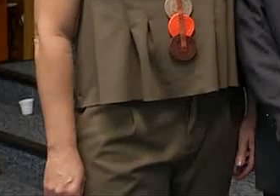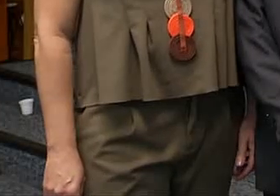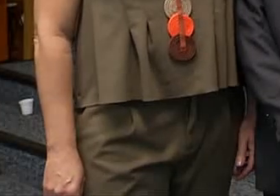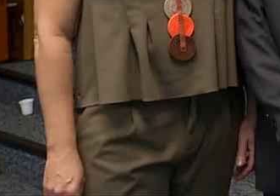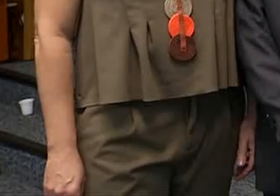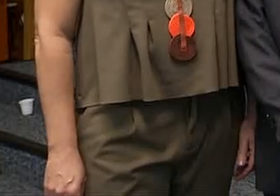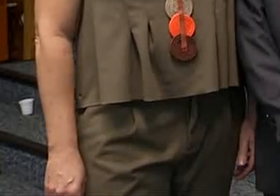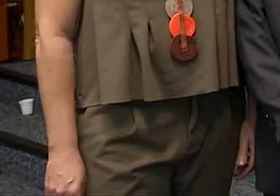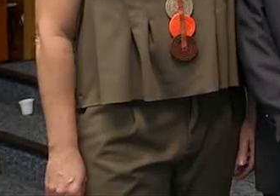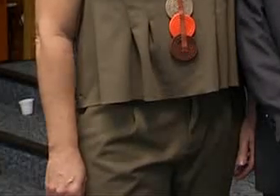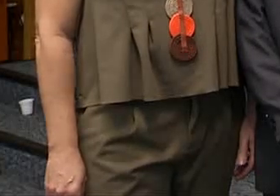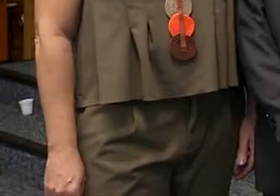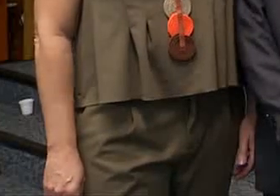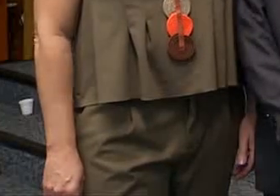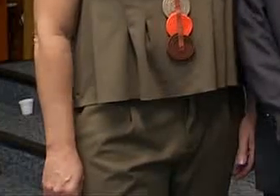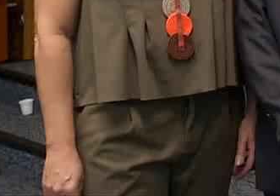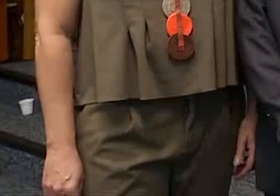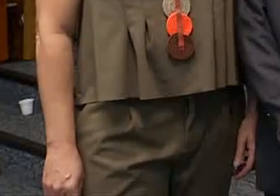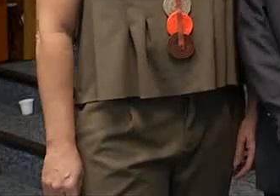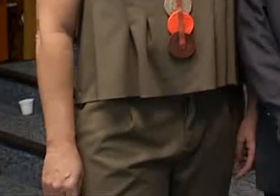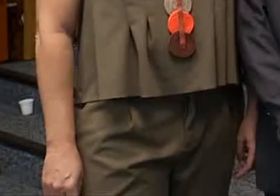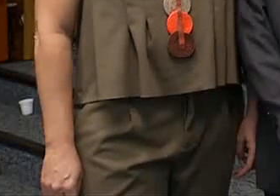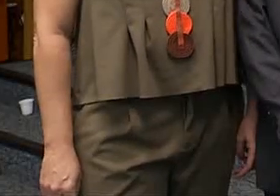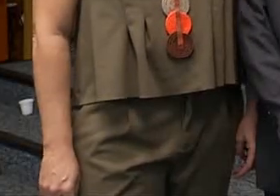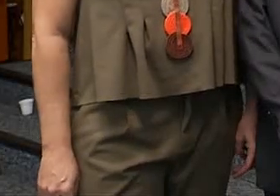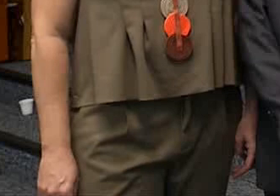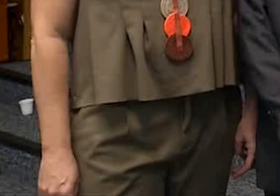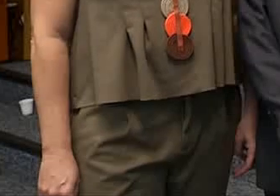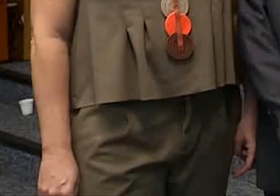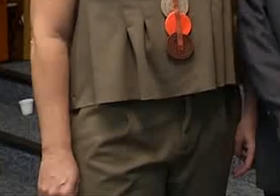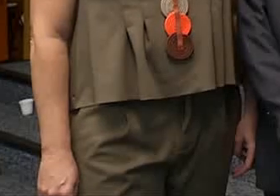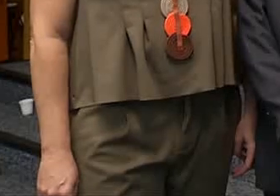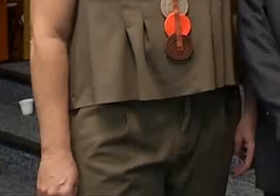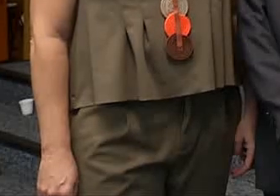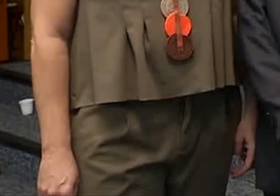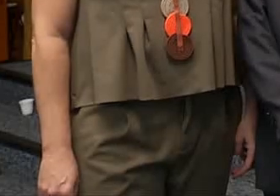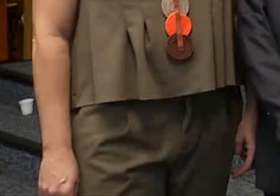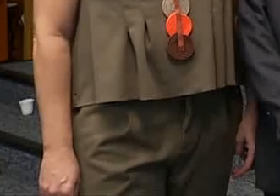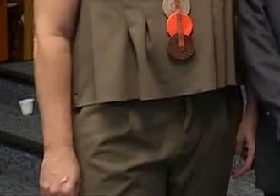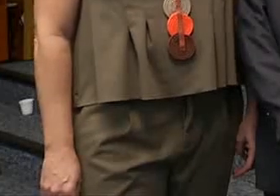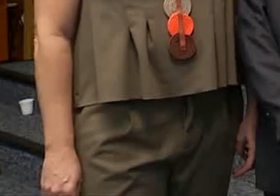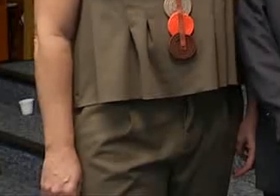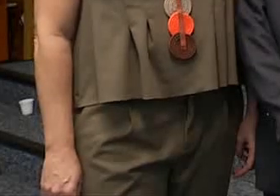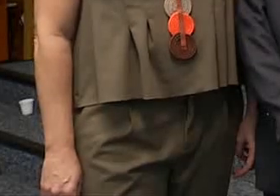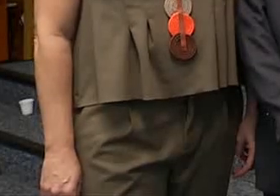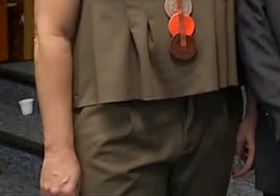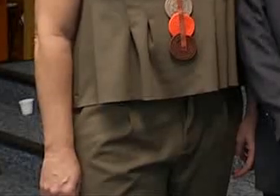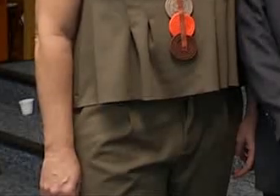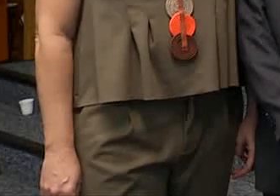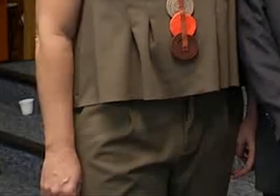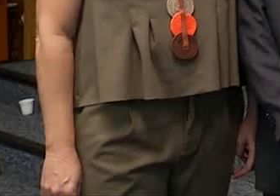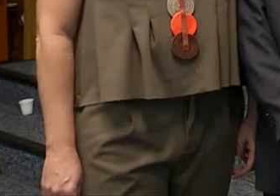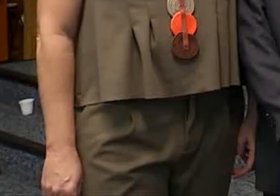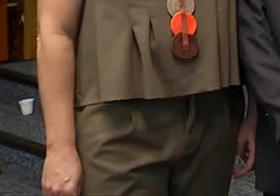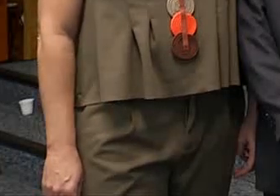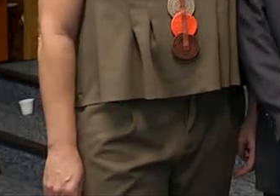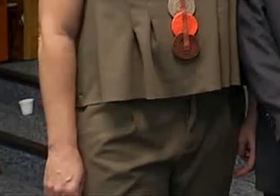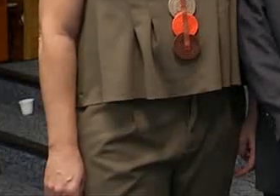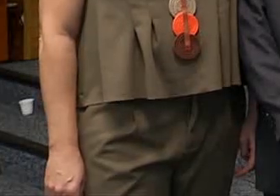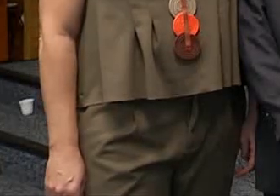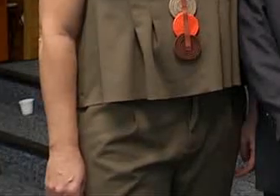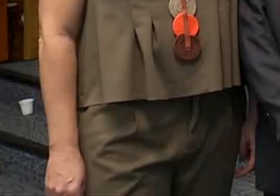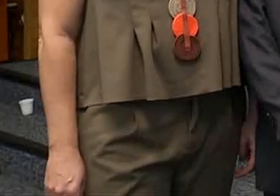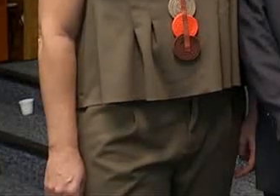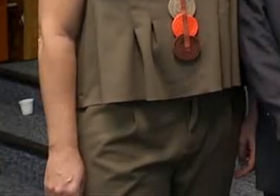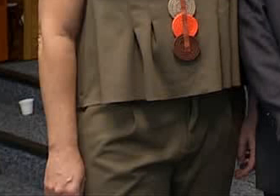UBS Nova Esperança. Incentivado pelo professor Jarjura, tornou-se voluntário na disciplina de otorrinolaringologia desde